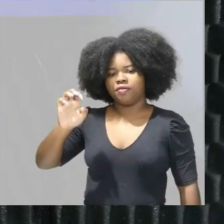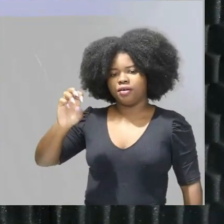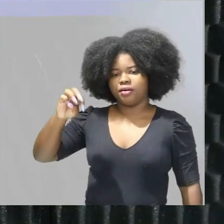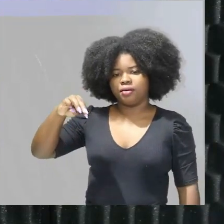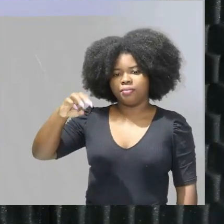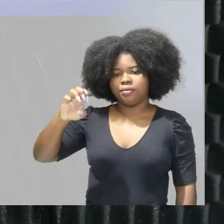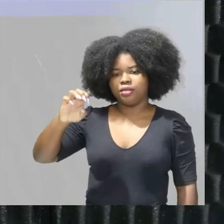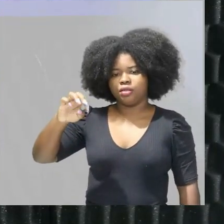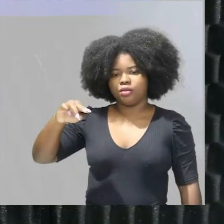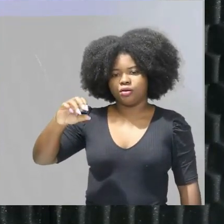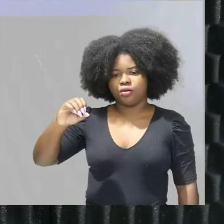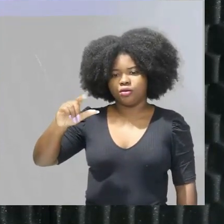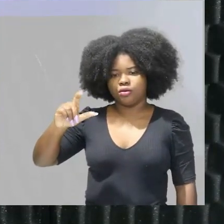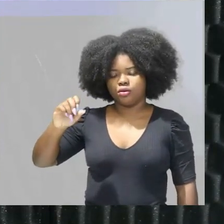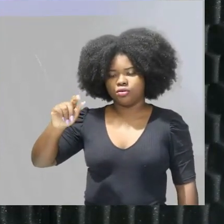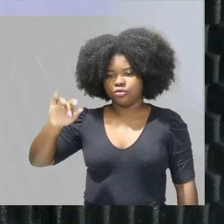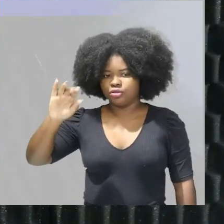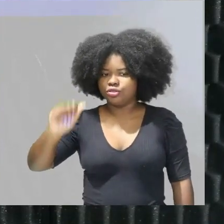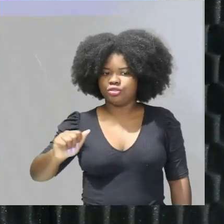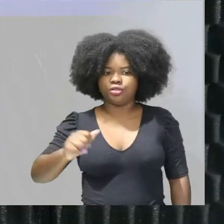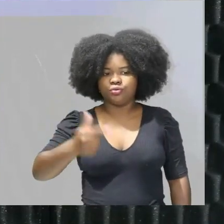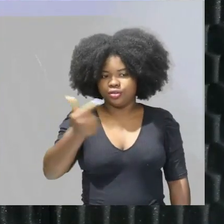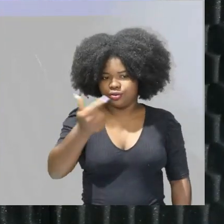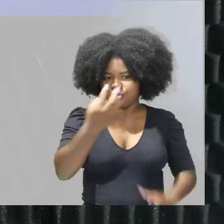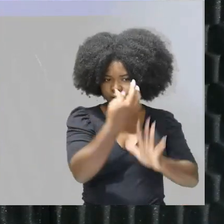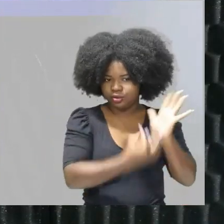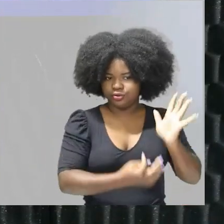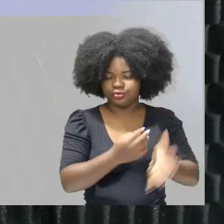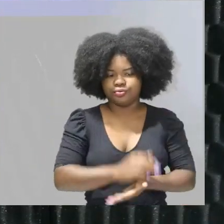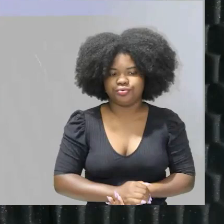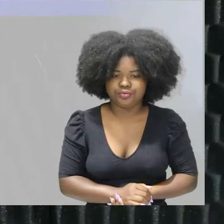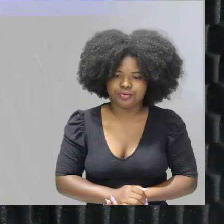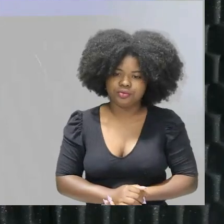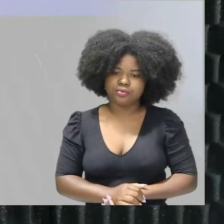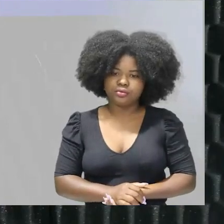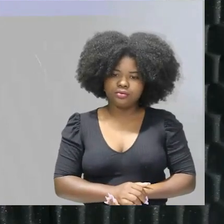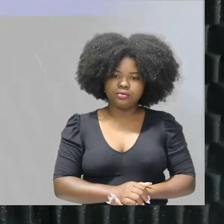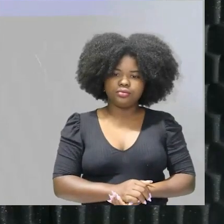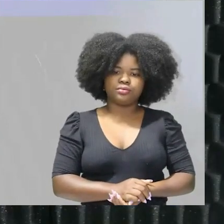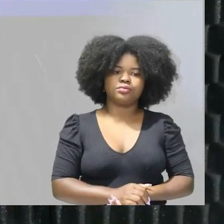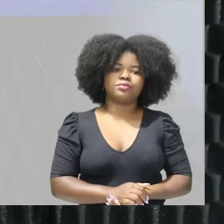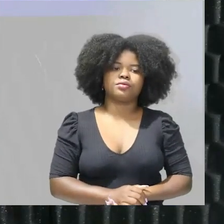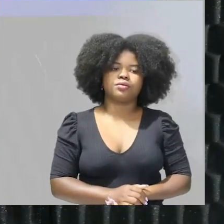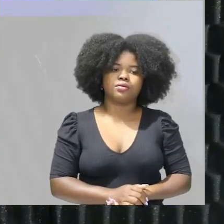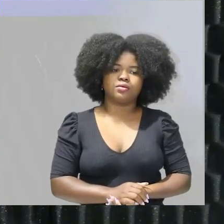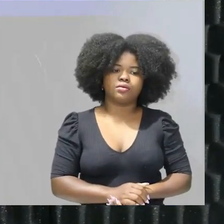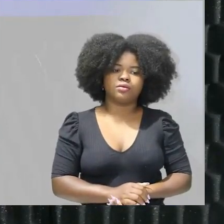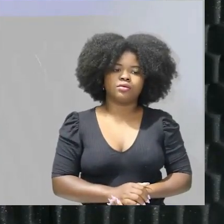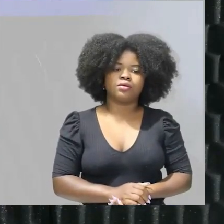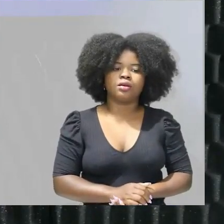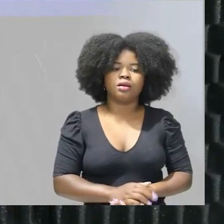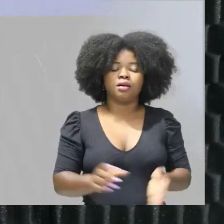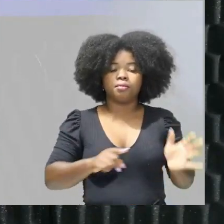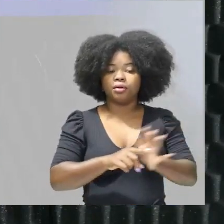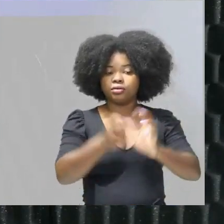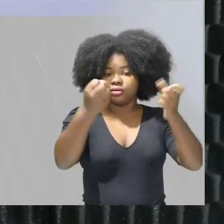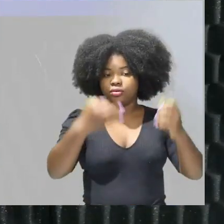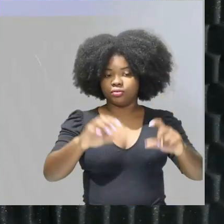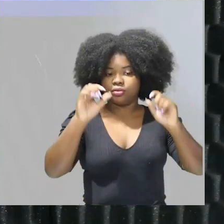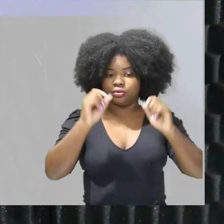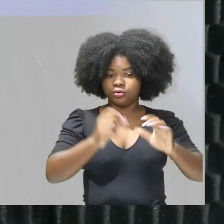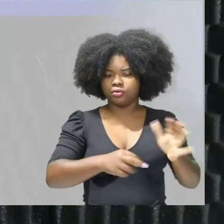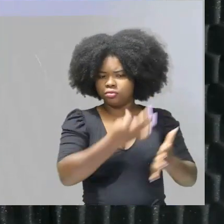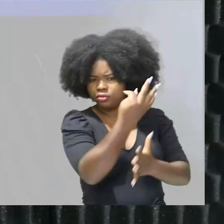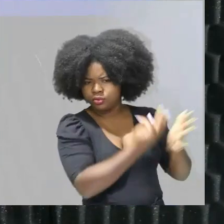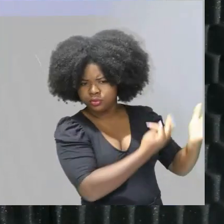só pode dizer que eu tô mentindo fenômenologia da percepção certo perfeito vamos lá os textos mostram-se alinhados